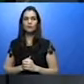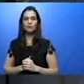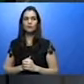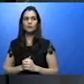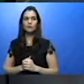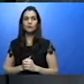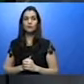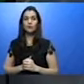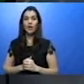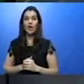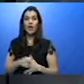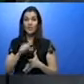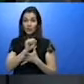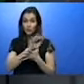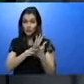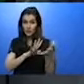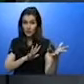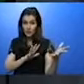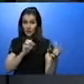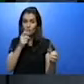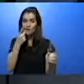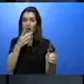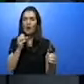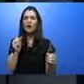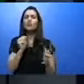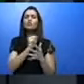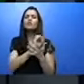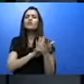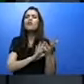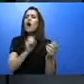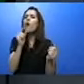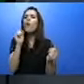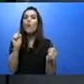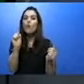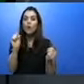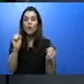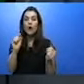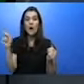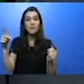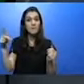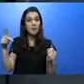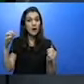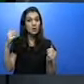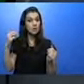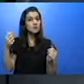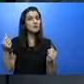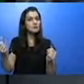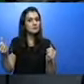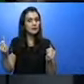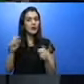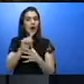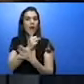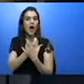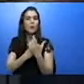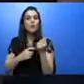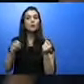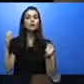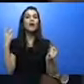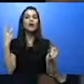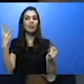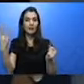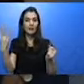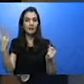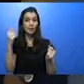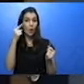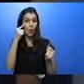Então, no exercício está o seguinte, exercício 1 da página 16 da apostila 3.